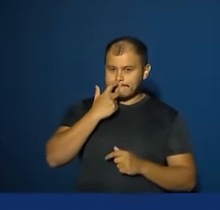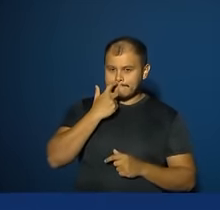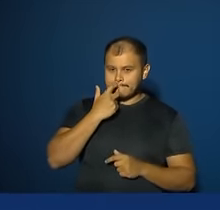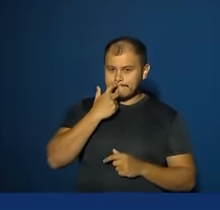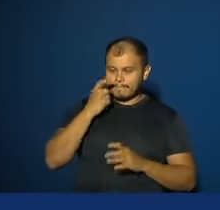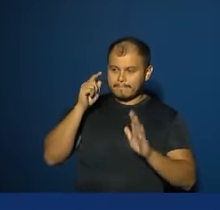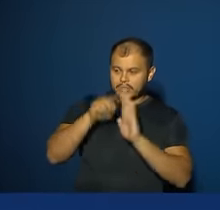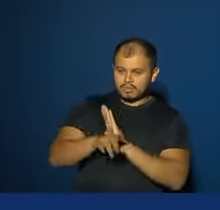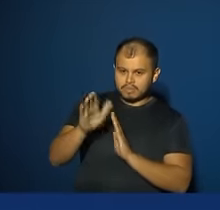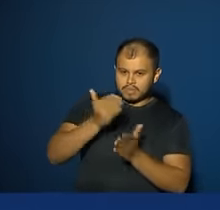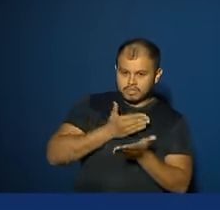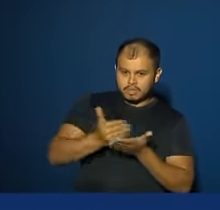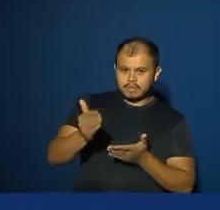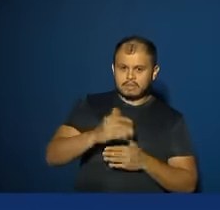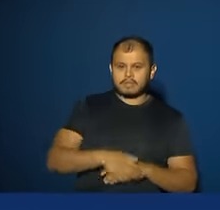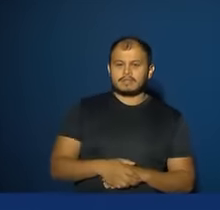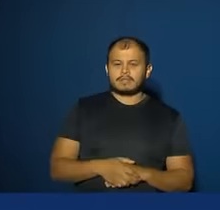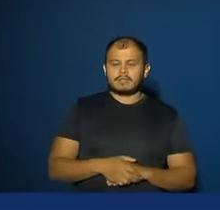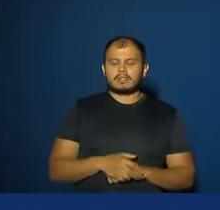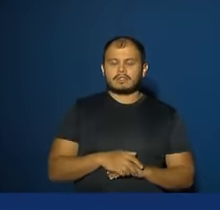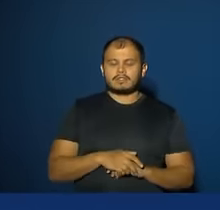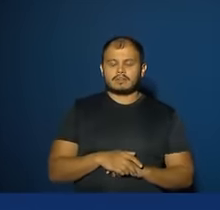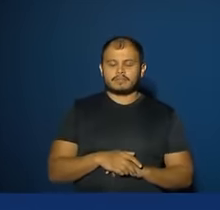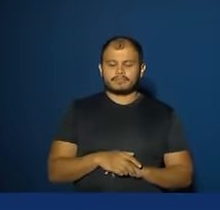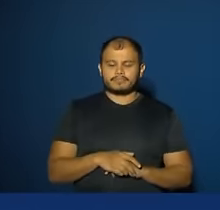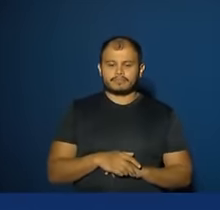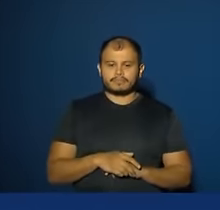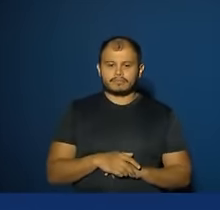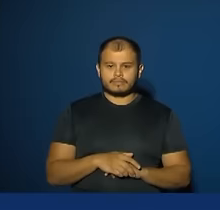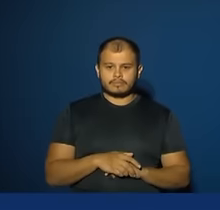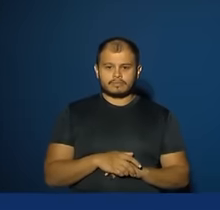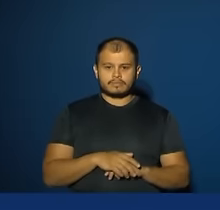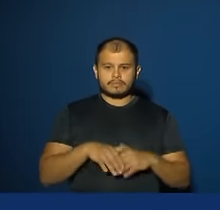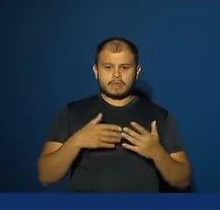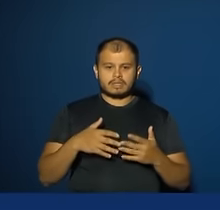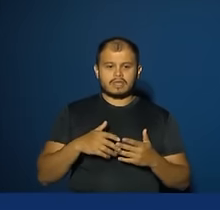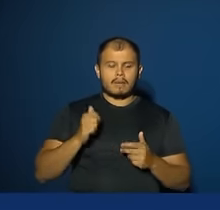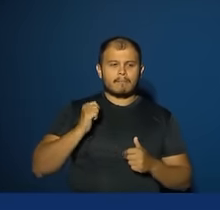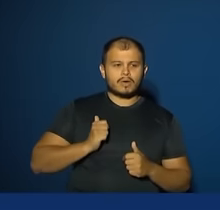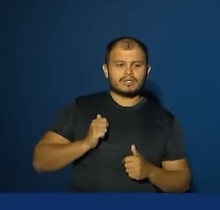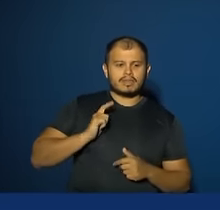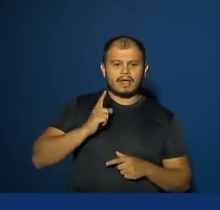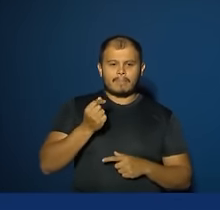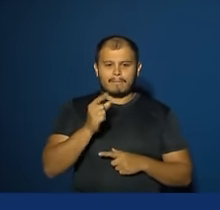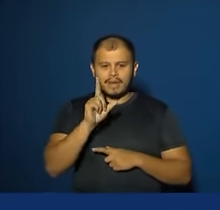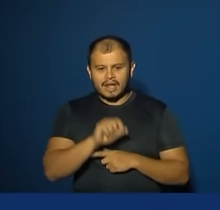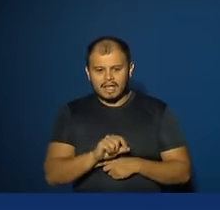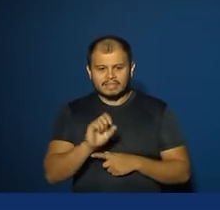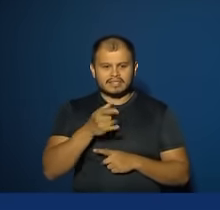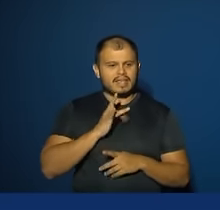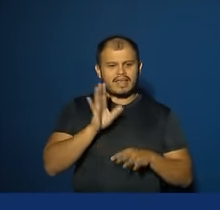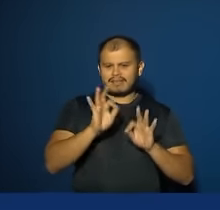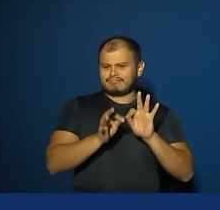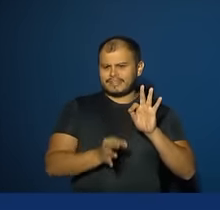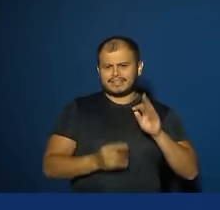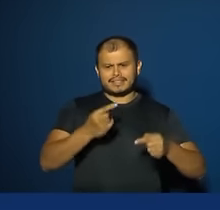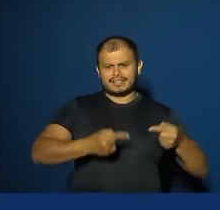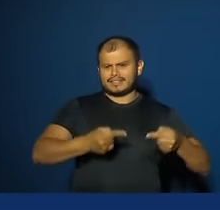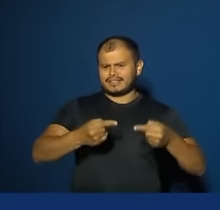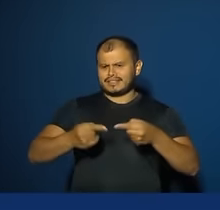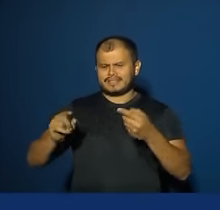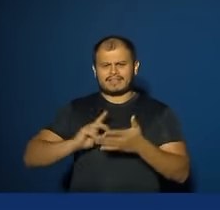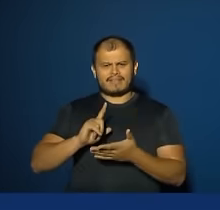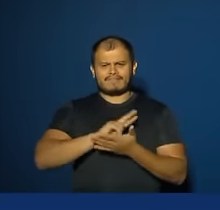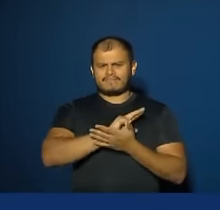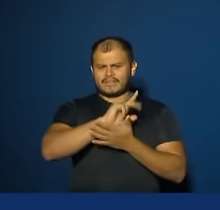pergunta inicial e começar a parte dela. Tá? Então, essa discussão se a bolsa está barata ou não é uma discussão longa, né, e tem várias vertentes.